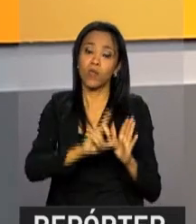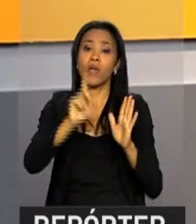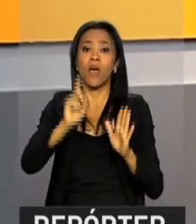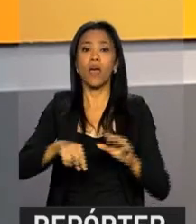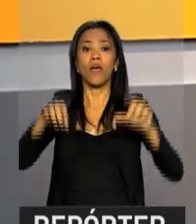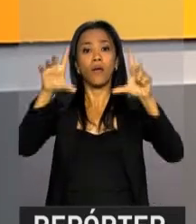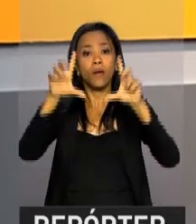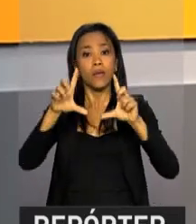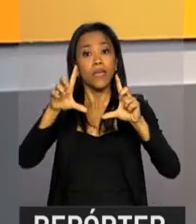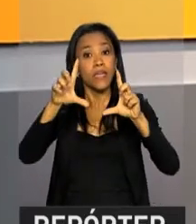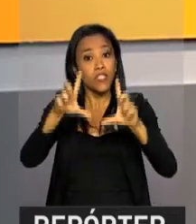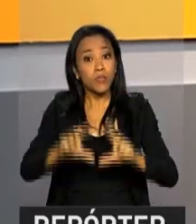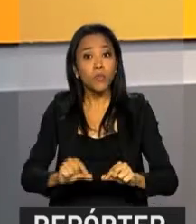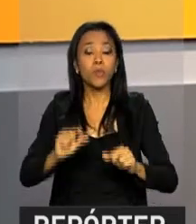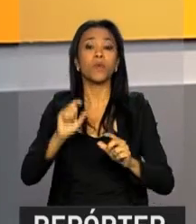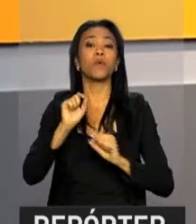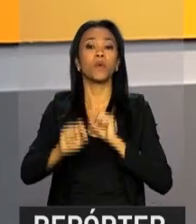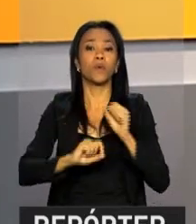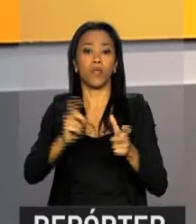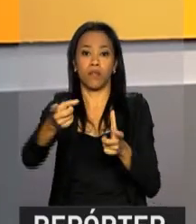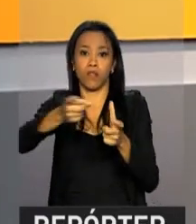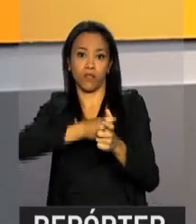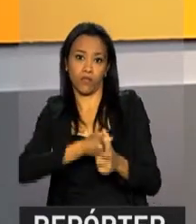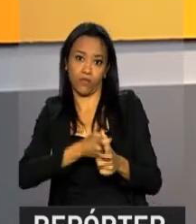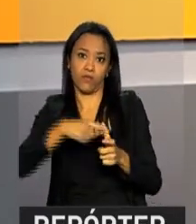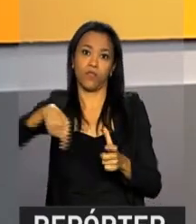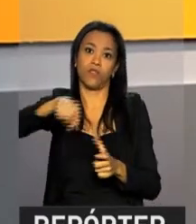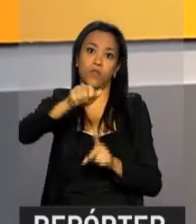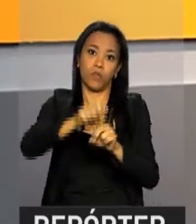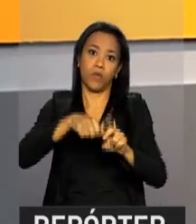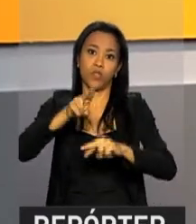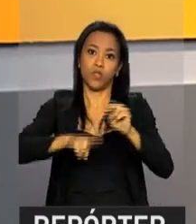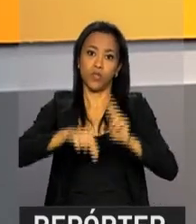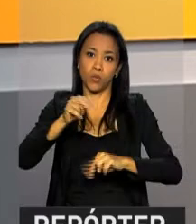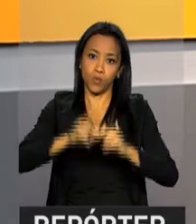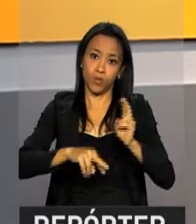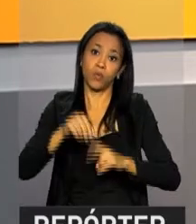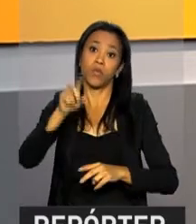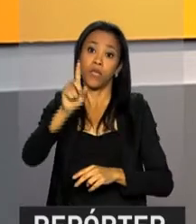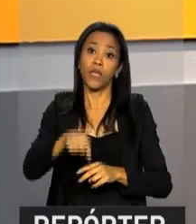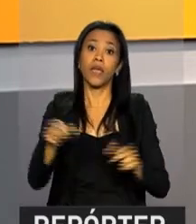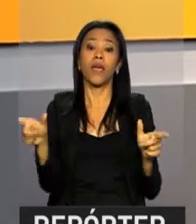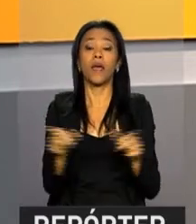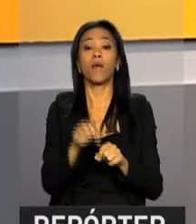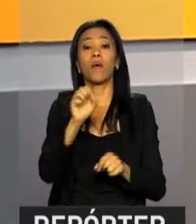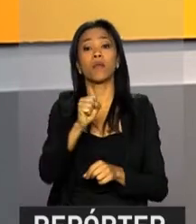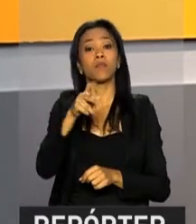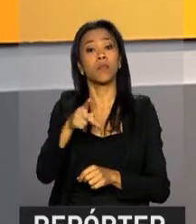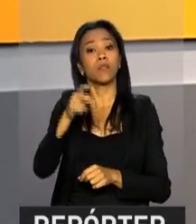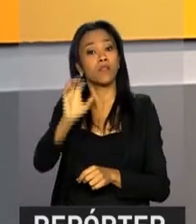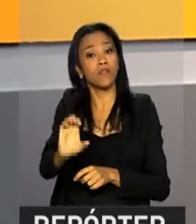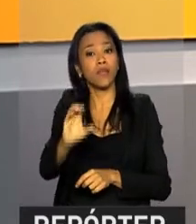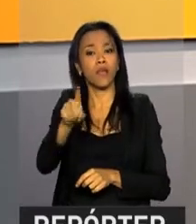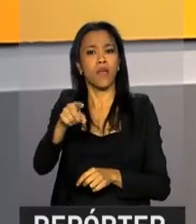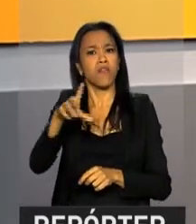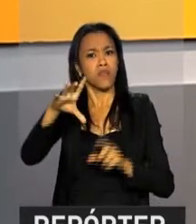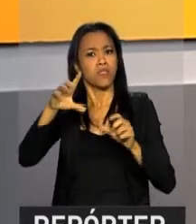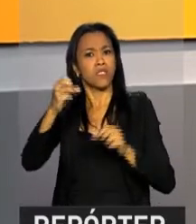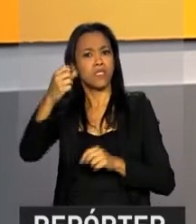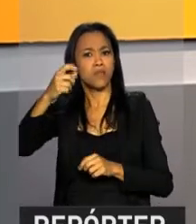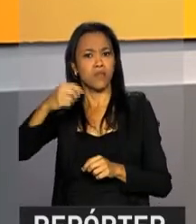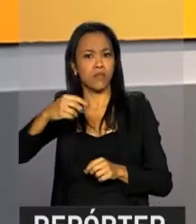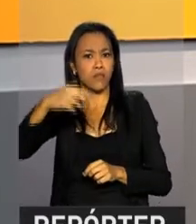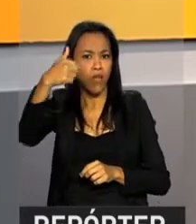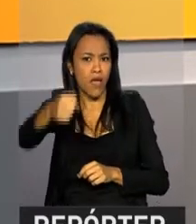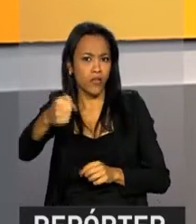na inadimplência no mês de junho de acordo com será de r 20 o índice caiu depois de registrar sete altas consecutivas